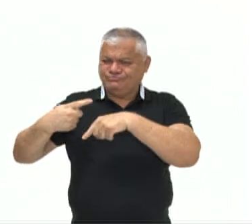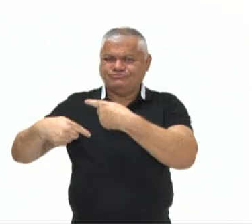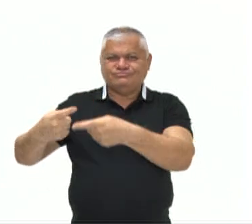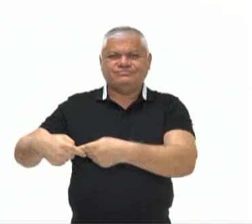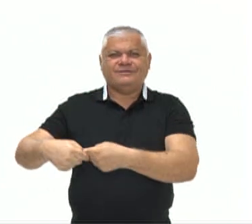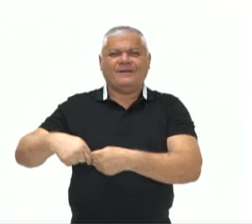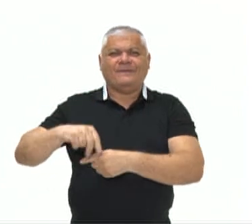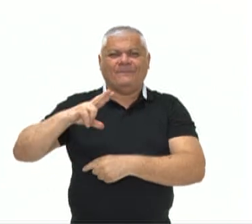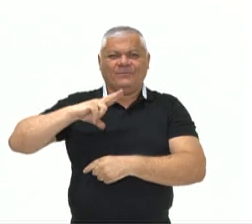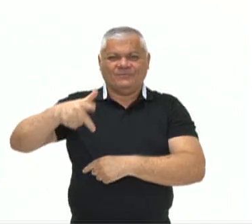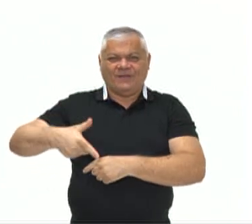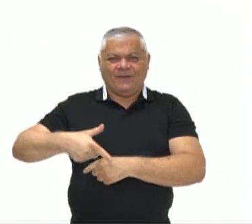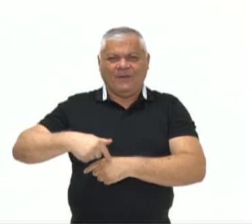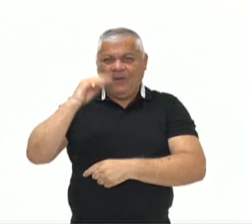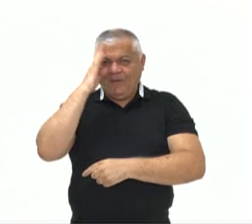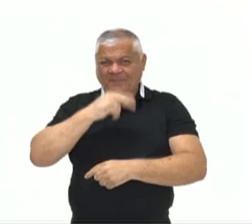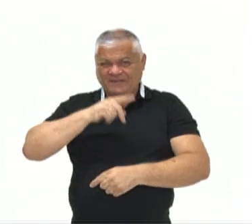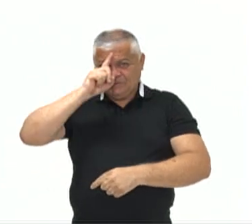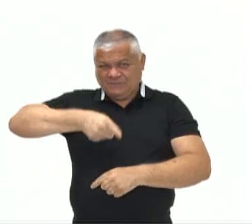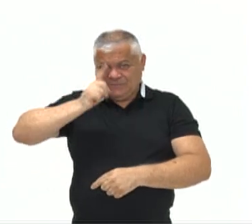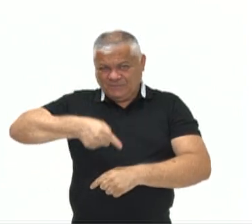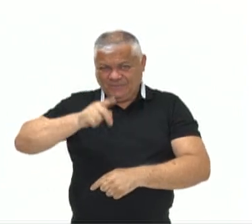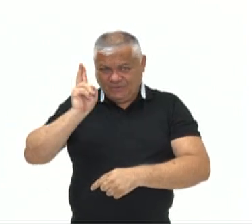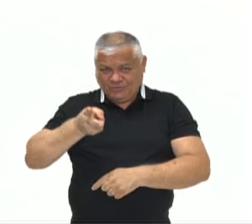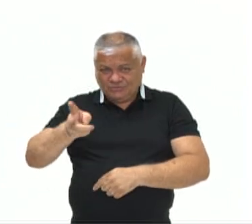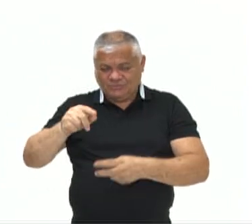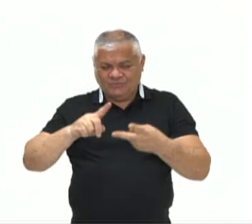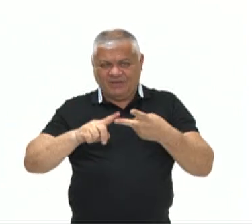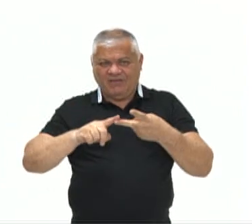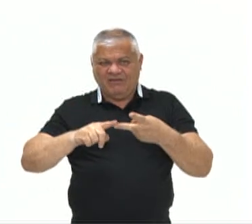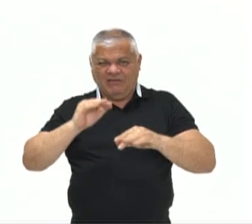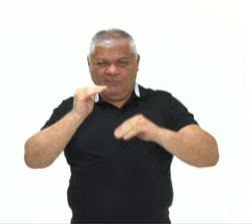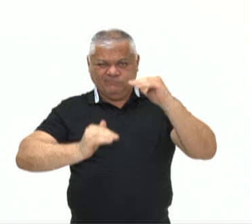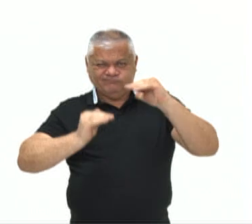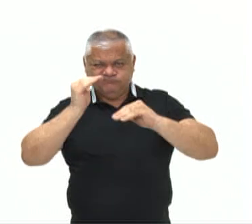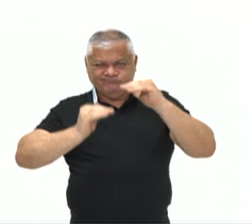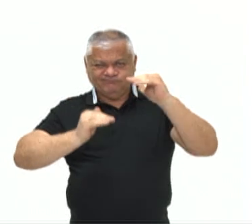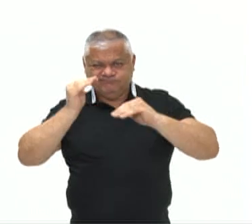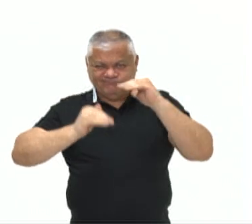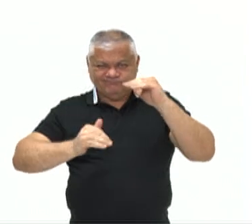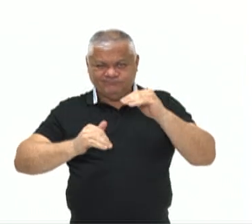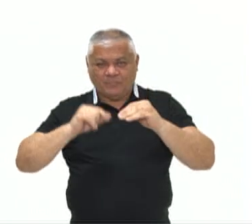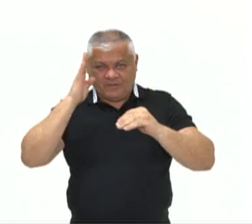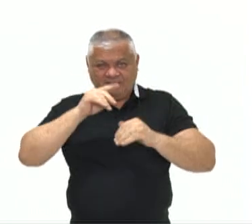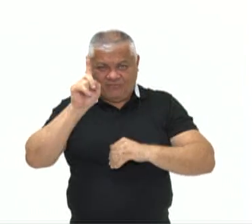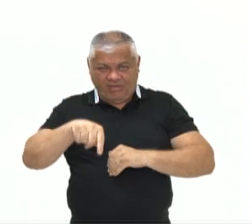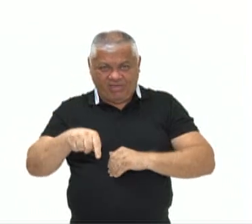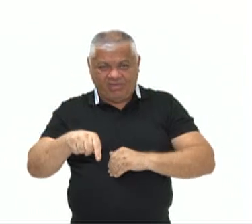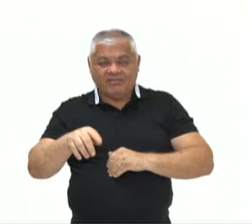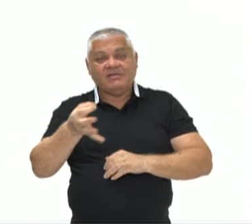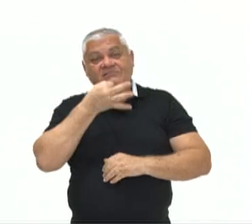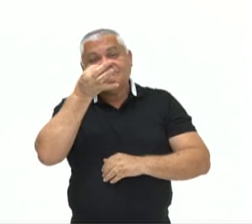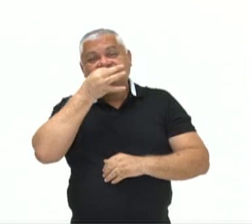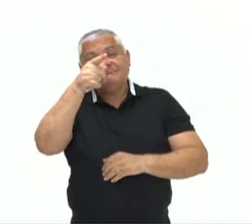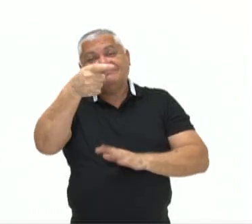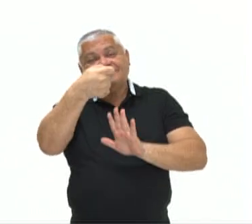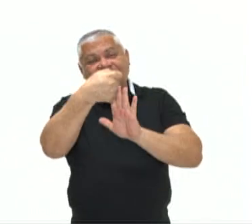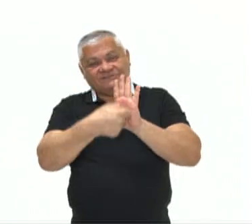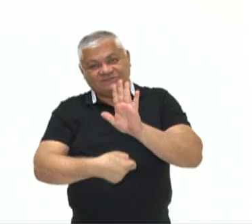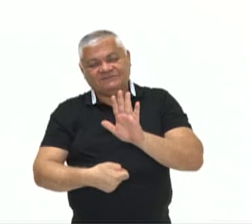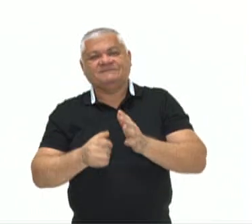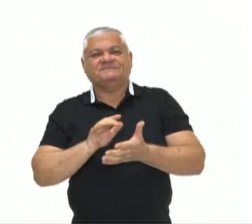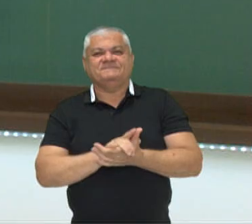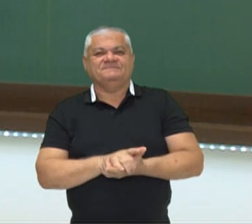é autoritário? É desigual? Reflita criticamente a partir desses